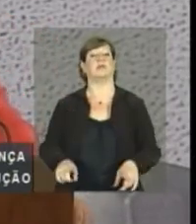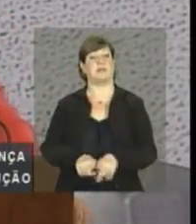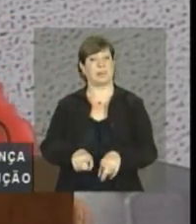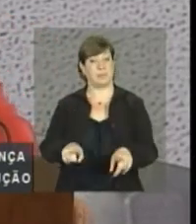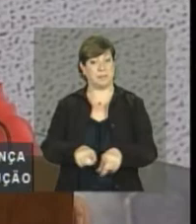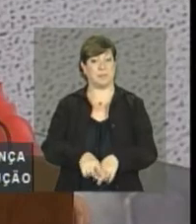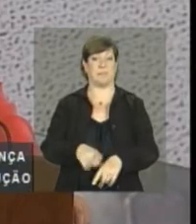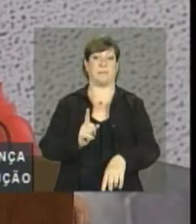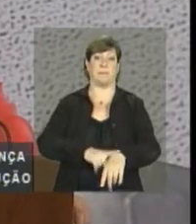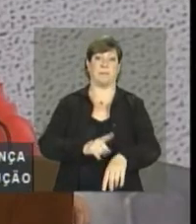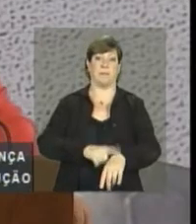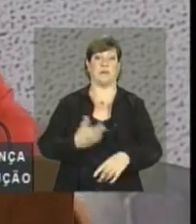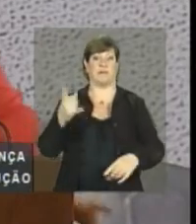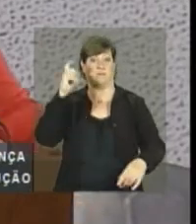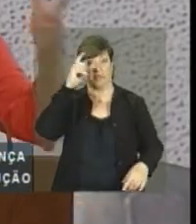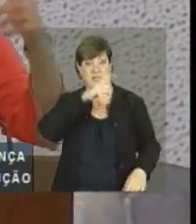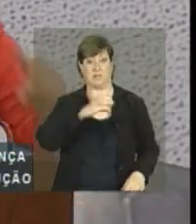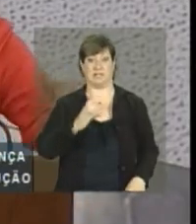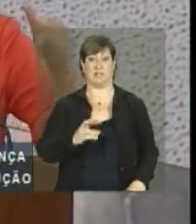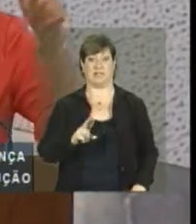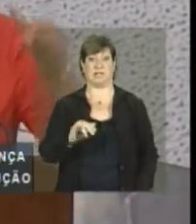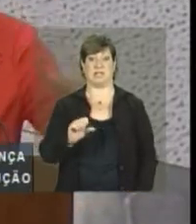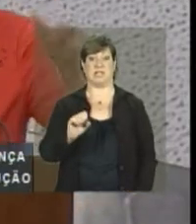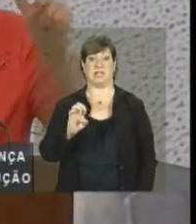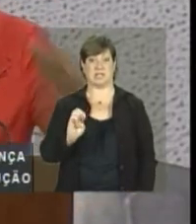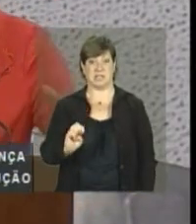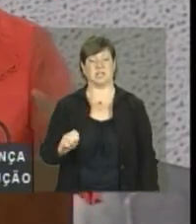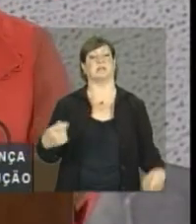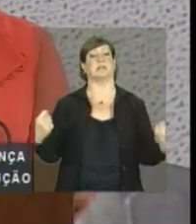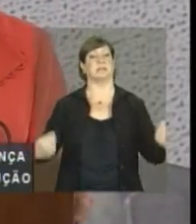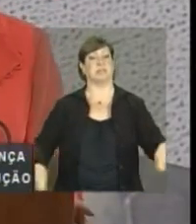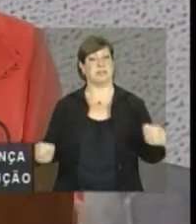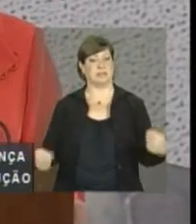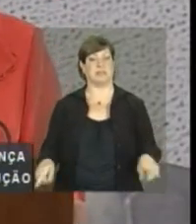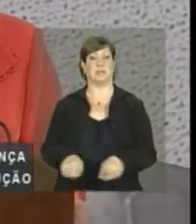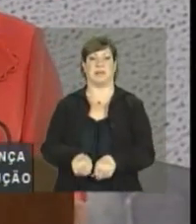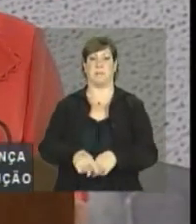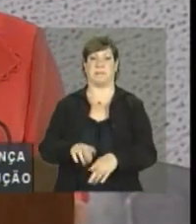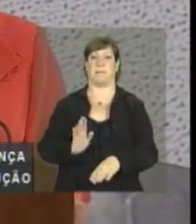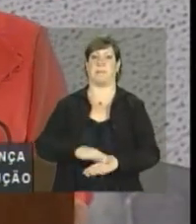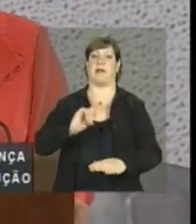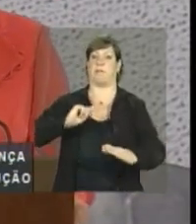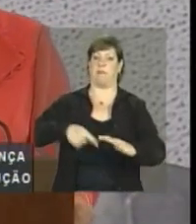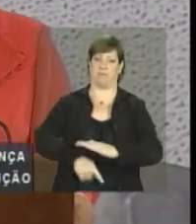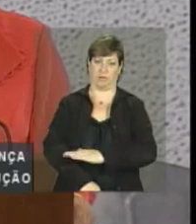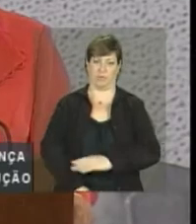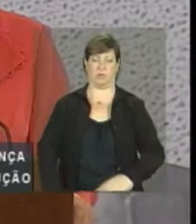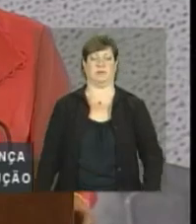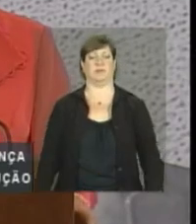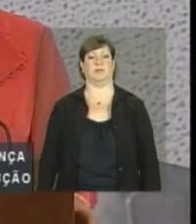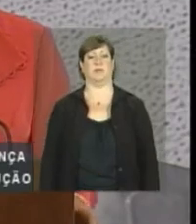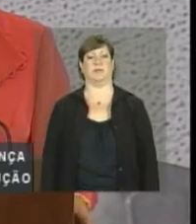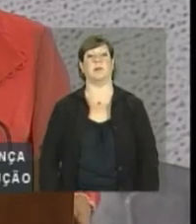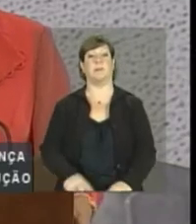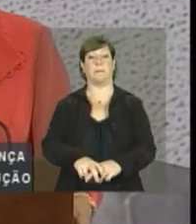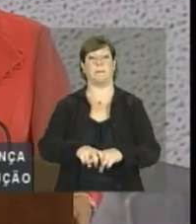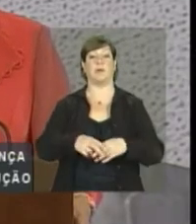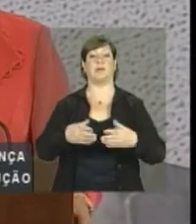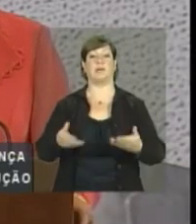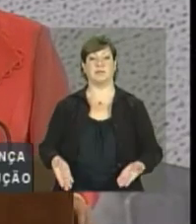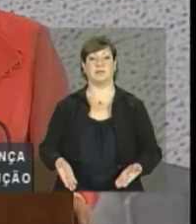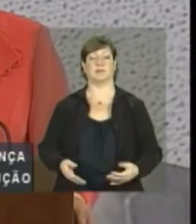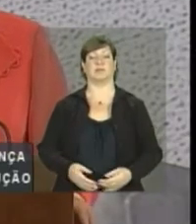acho que, diante das crises, esse diálogo tem de ser cada vez até mais intenso. E, por isso,